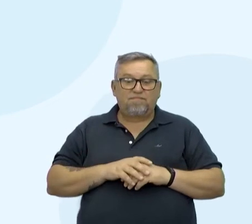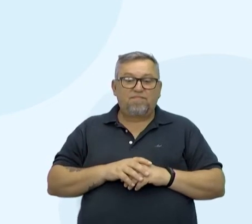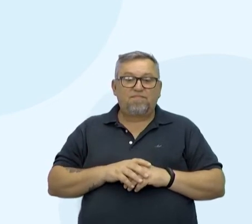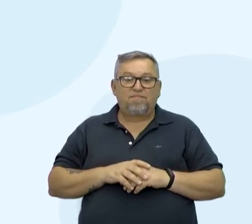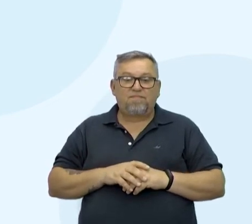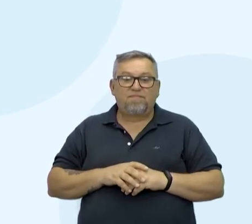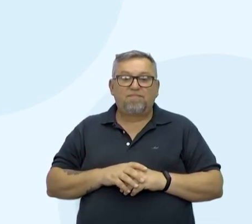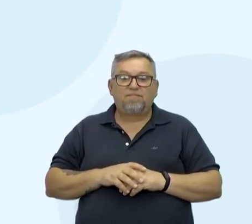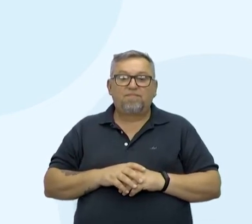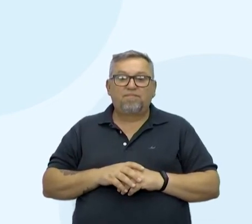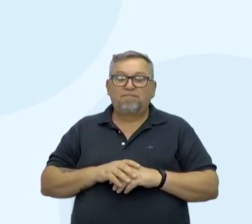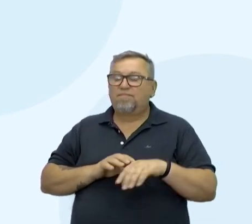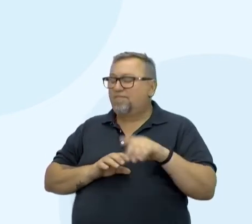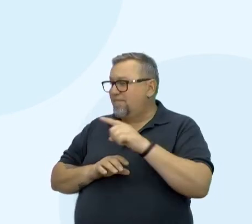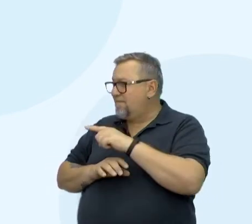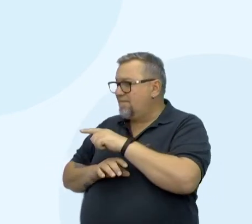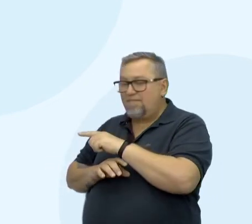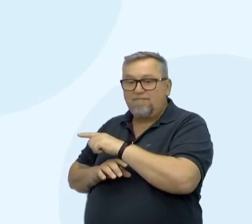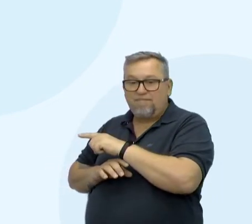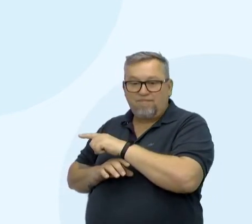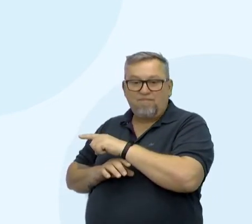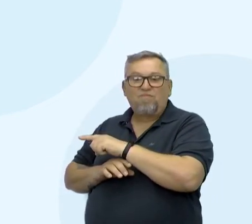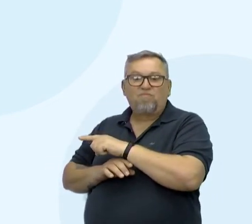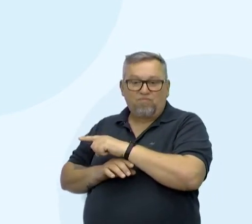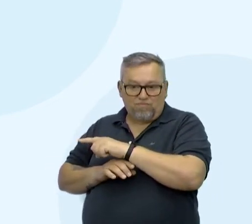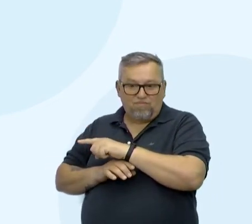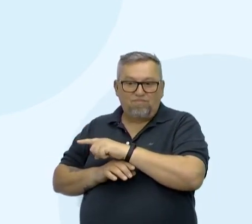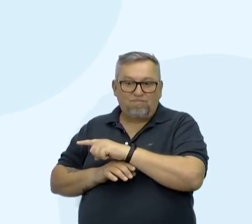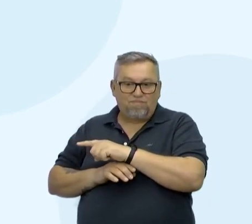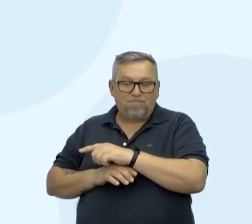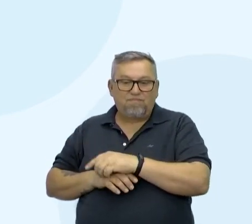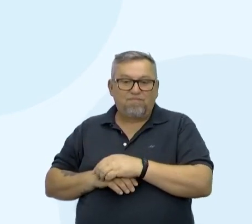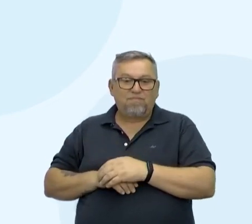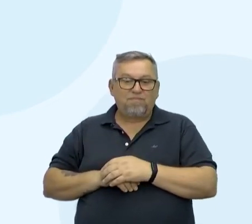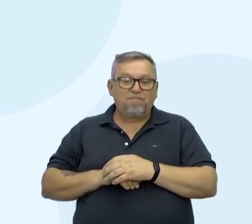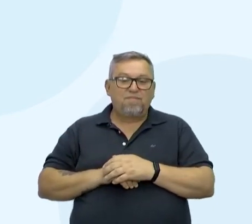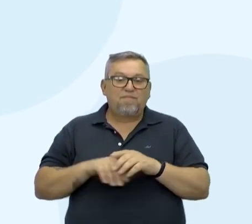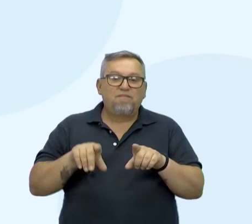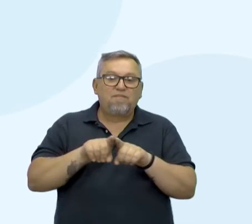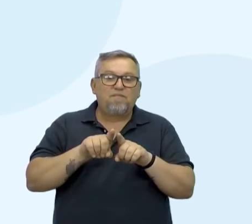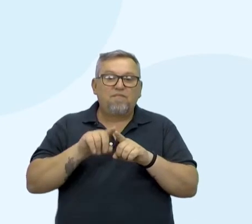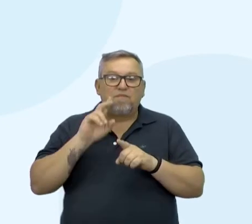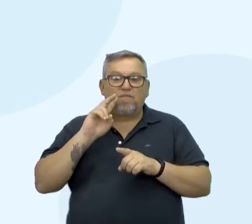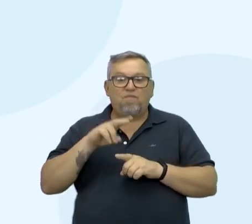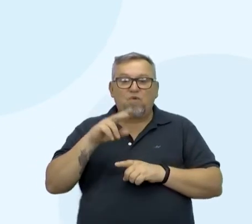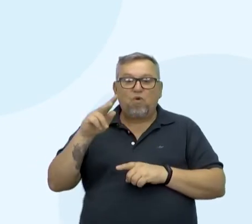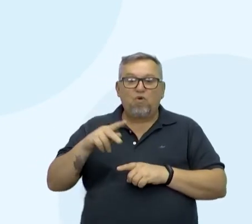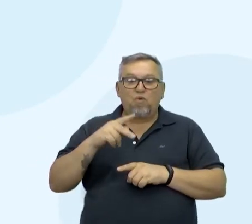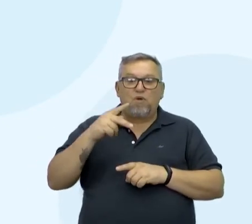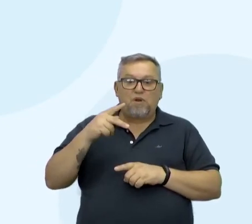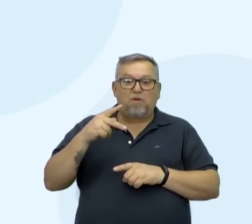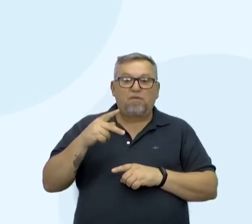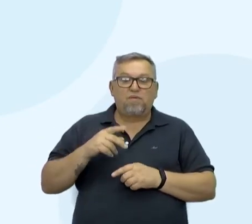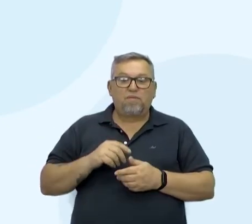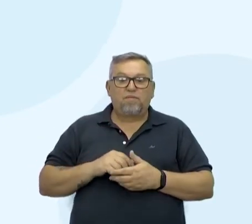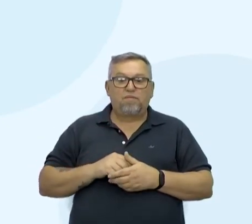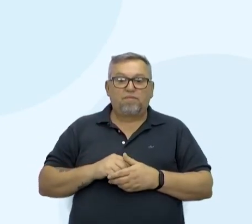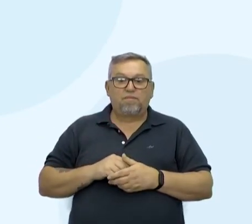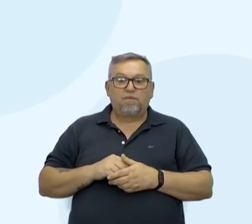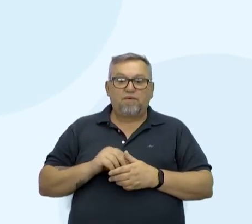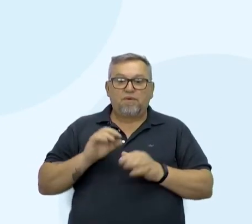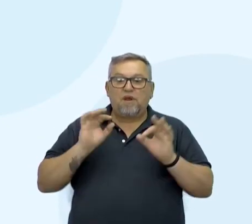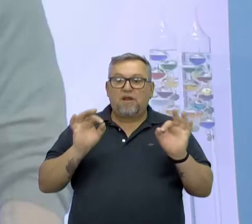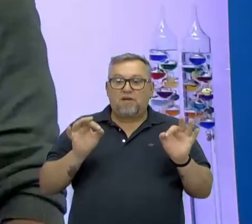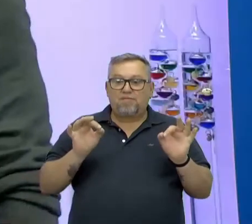2 metros quadrados. Essa é a pressão de radiação. 4 vezes 10 menos 7 Pascal, unidade de pressão também.